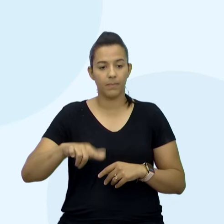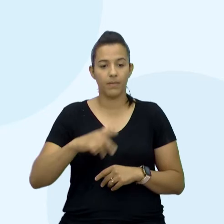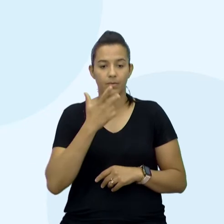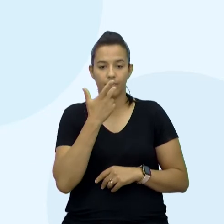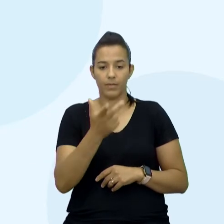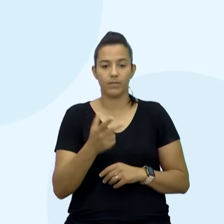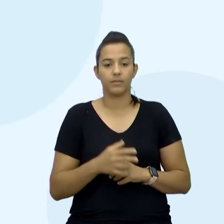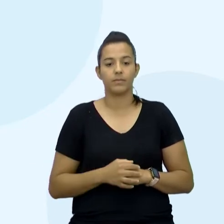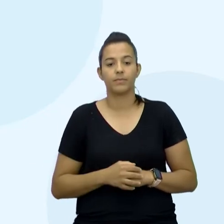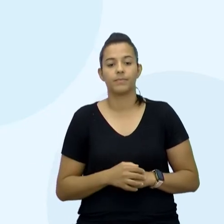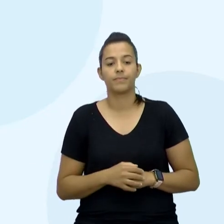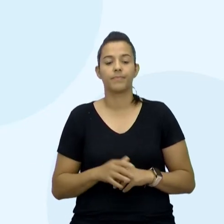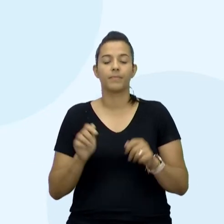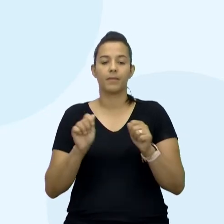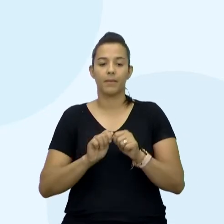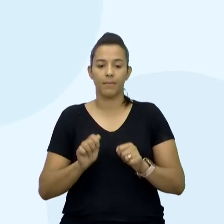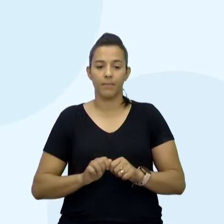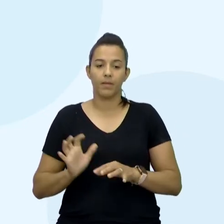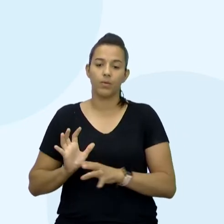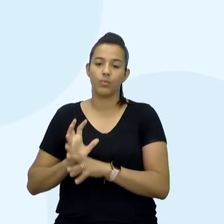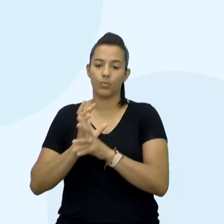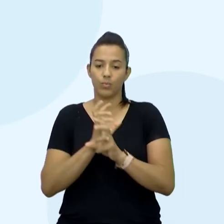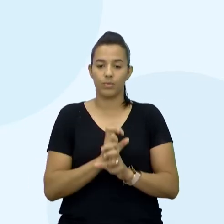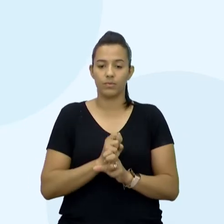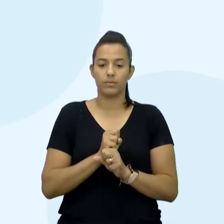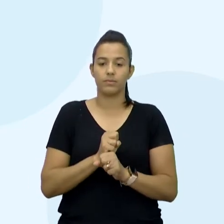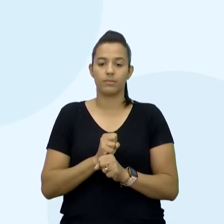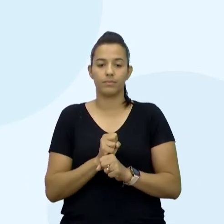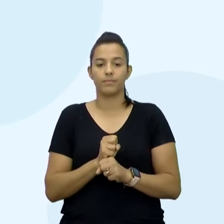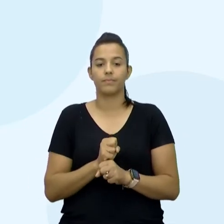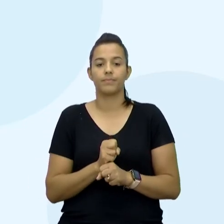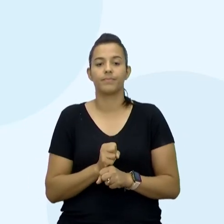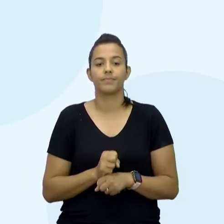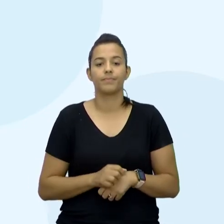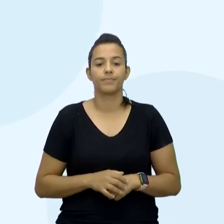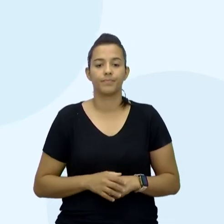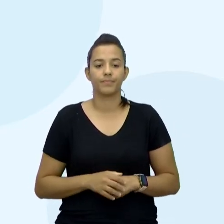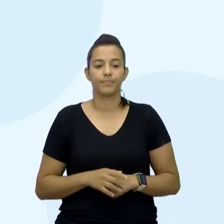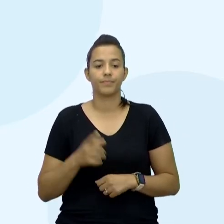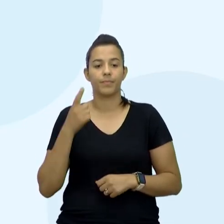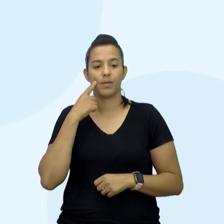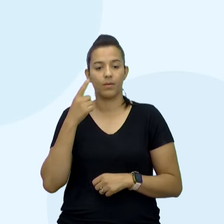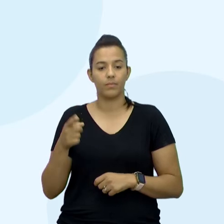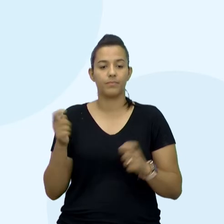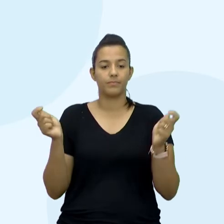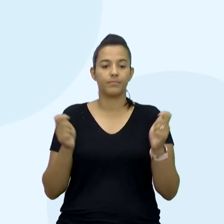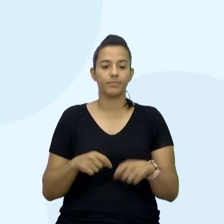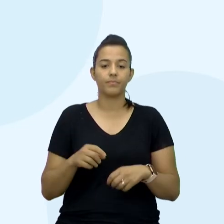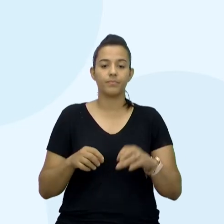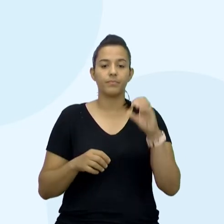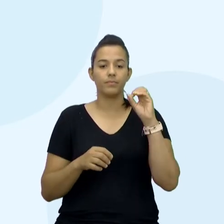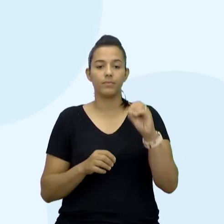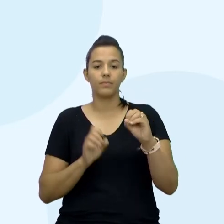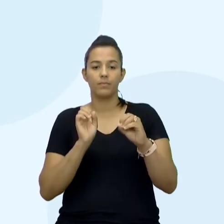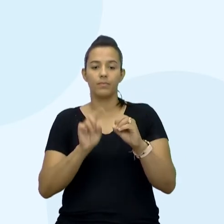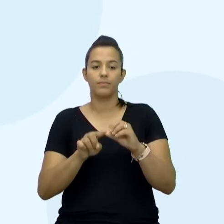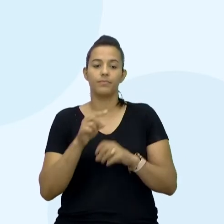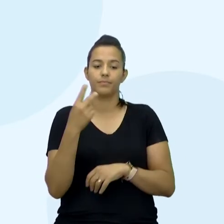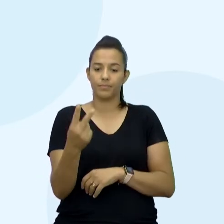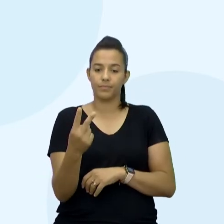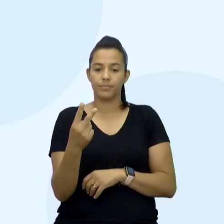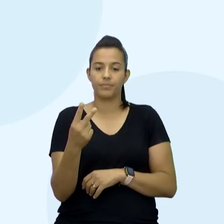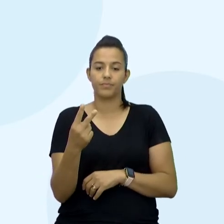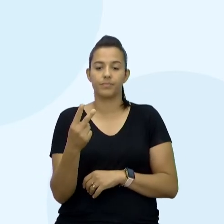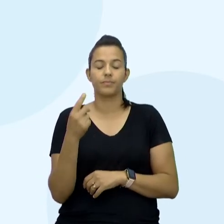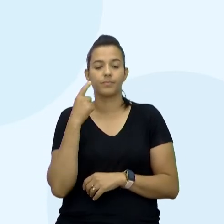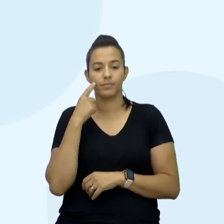falei? Fizemos um cálculo, um exemplo aqui, ó. Tem lá, ó. Ó, o cálculo com a massa de 0,2 kg aqui,